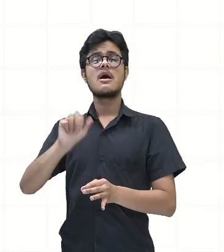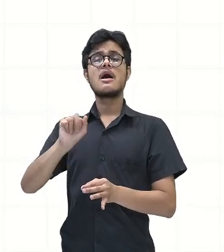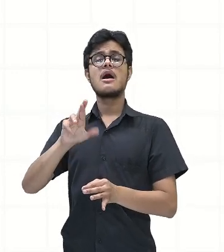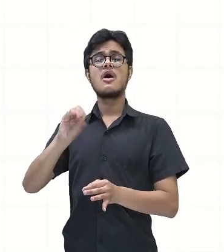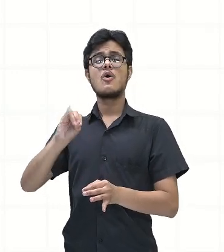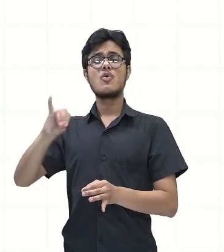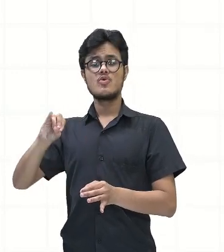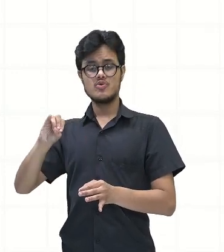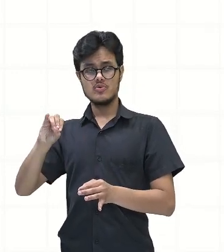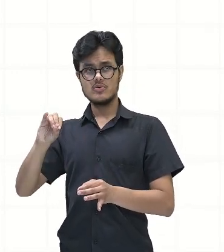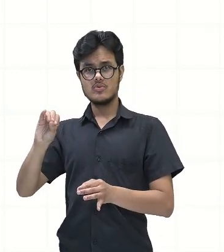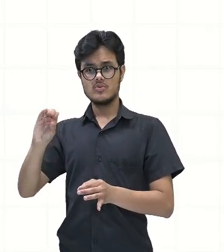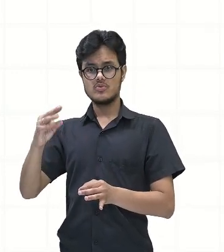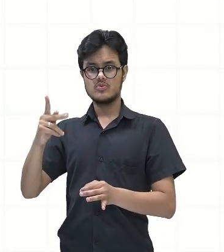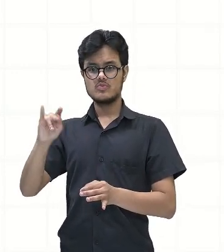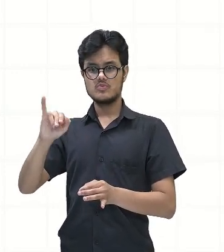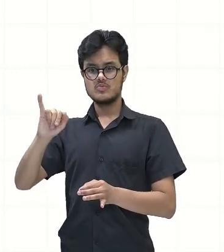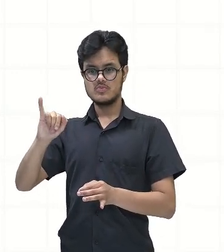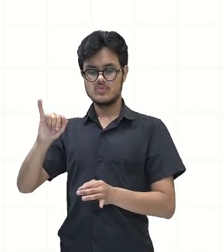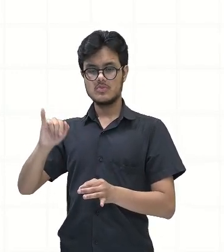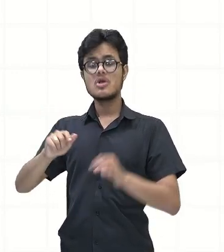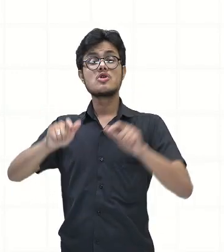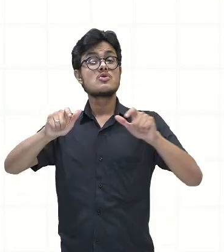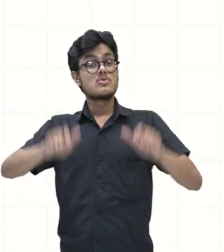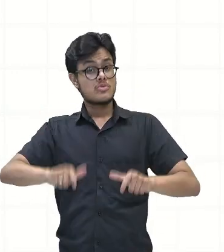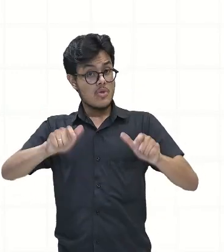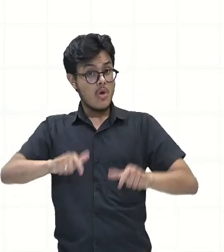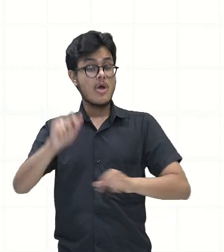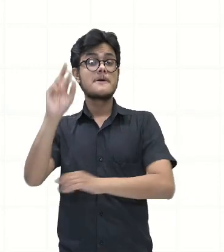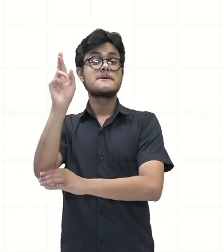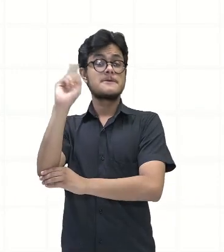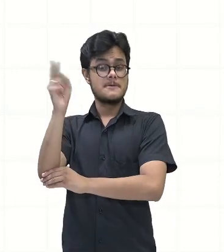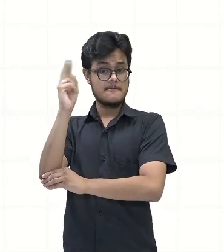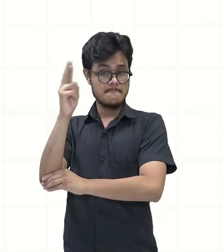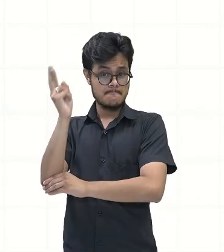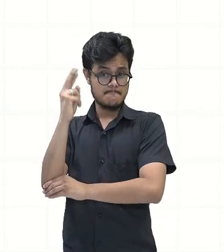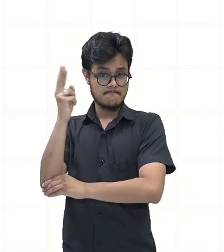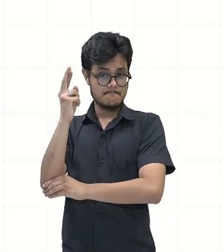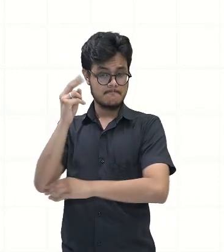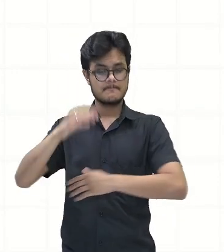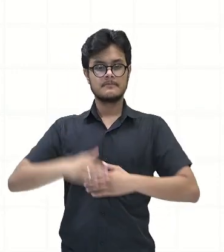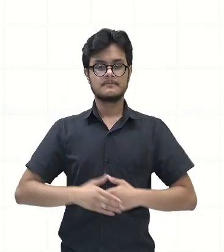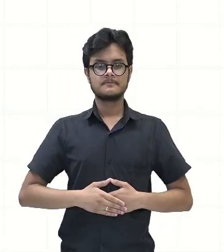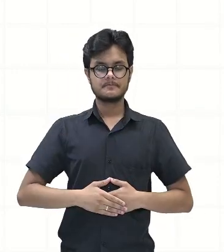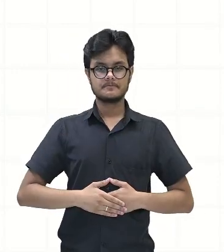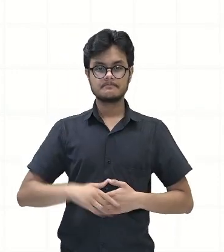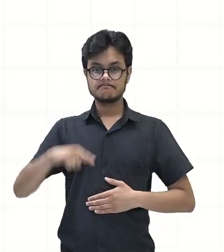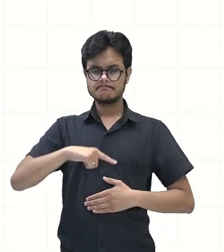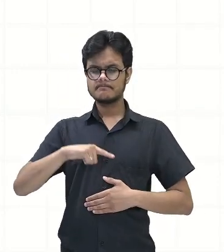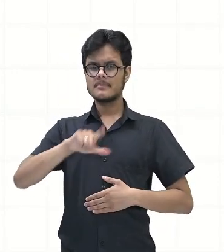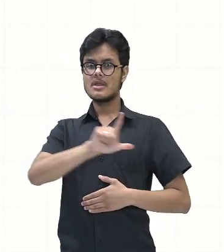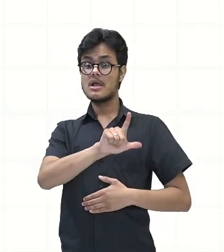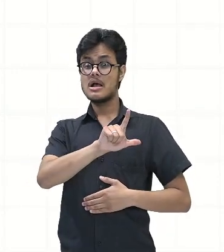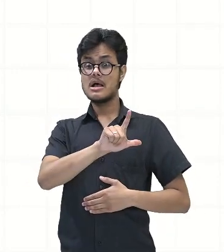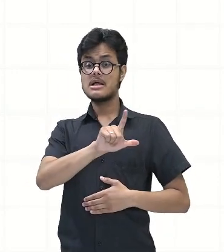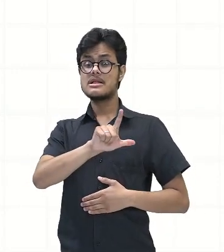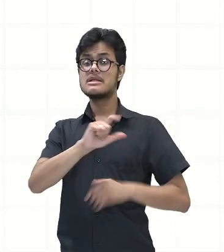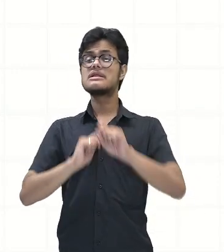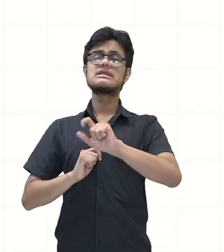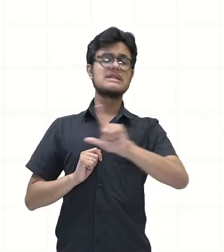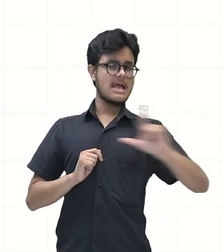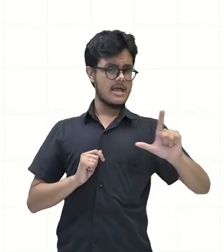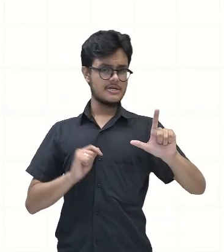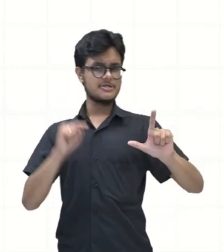nesse pontinho aqui do território brasileiro, lá no Rio Grande do Sul. A leste, o ponto extremo do Brasil,